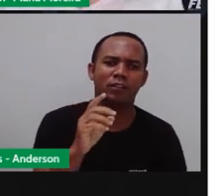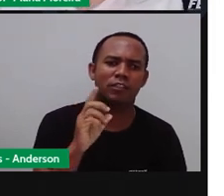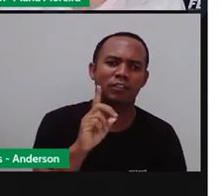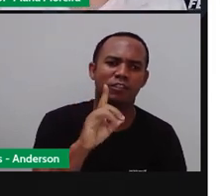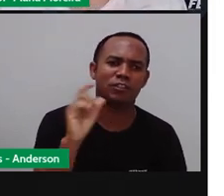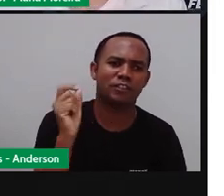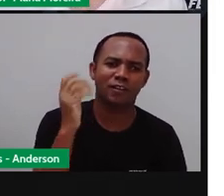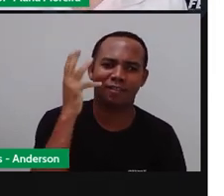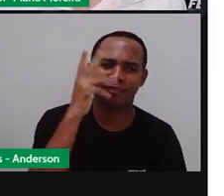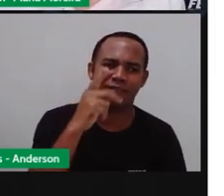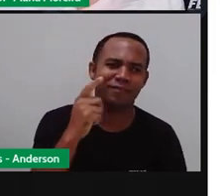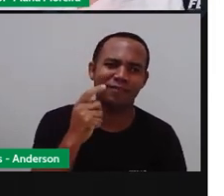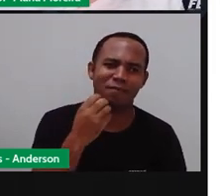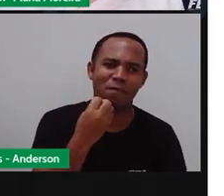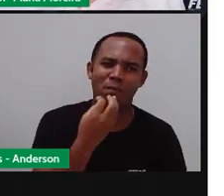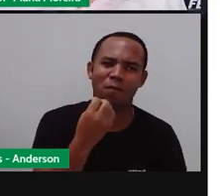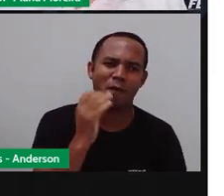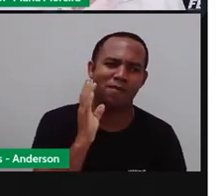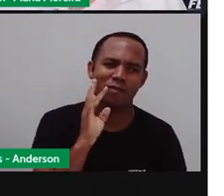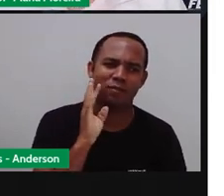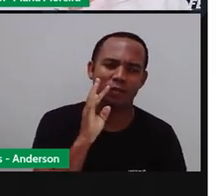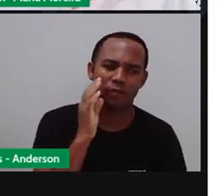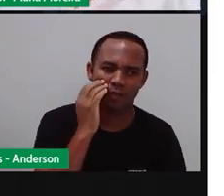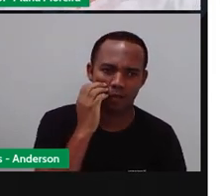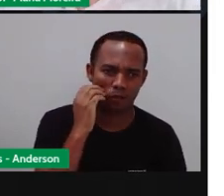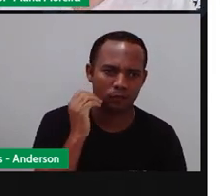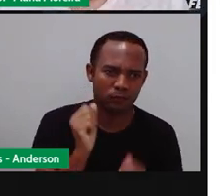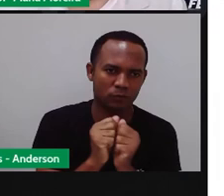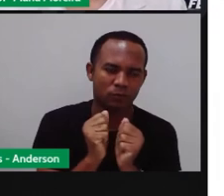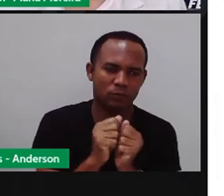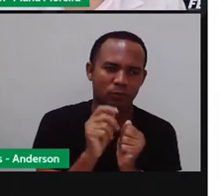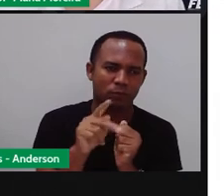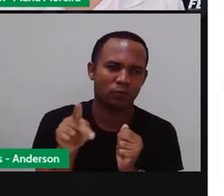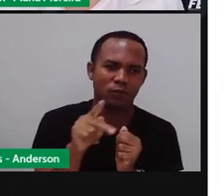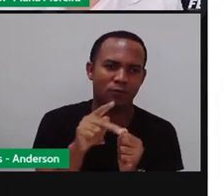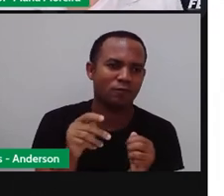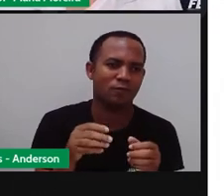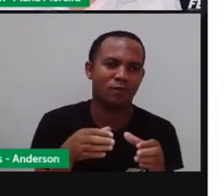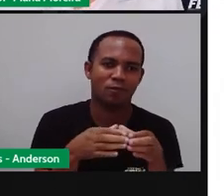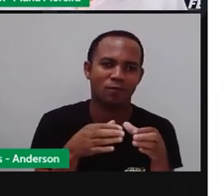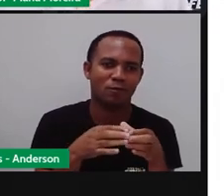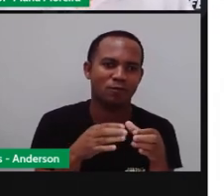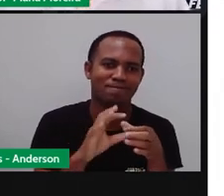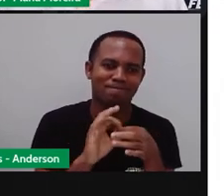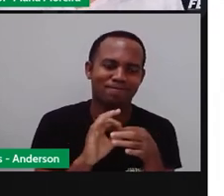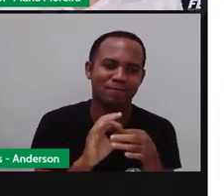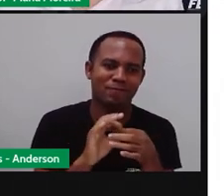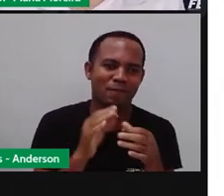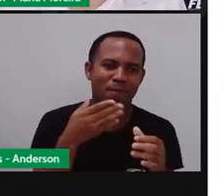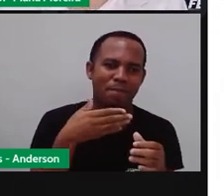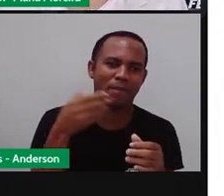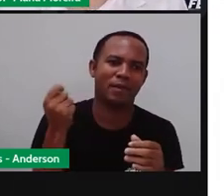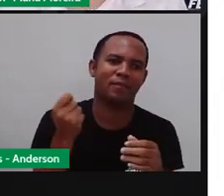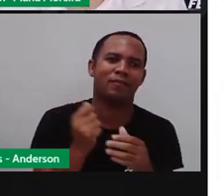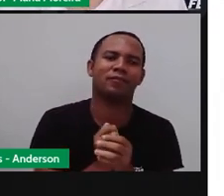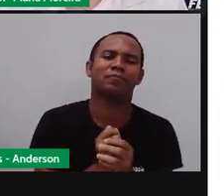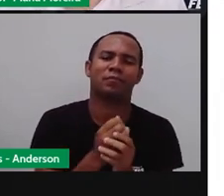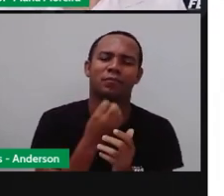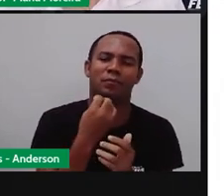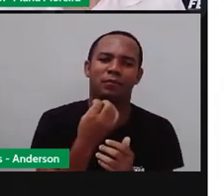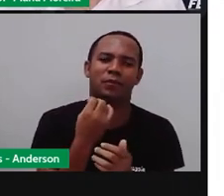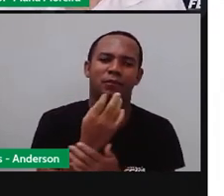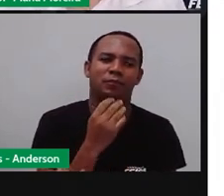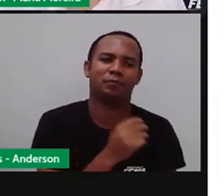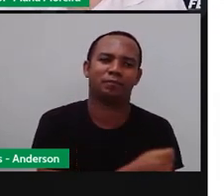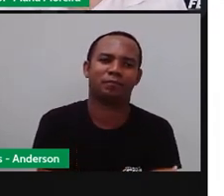uma aula, né? Entre Pro Maria, Anderson e Provânia aqui, todo mundo trabalhando para melhor atenderem vocês aí que